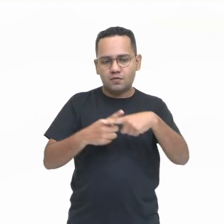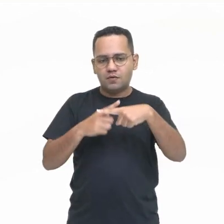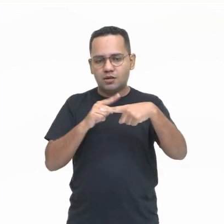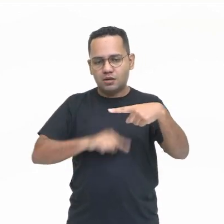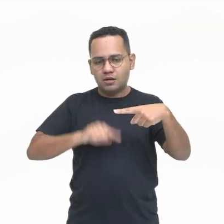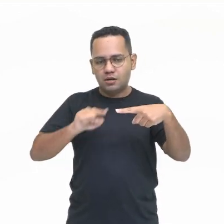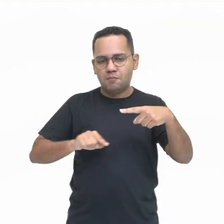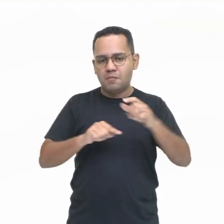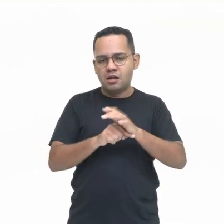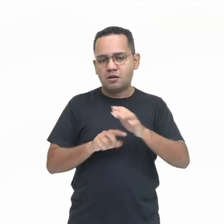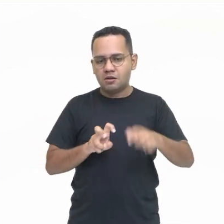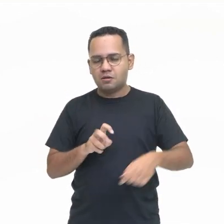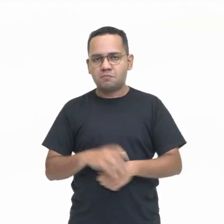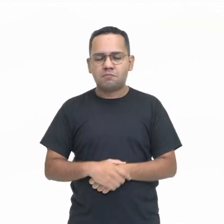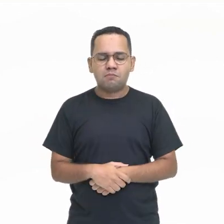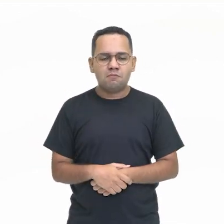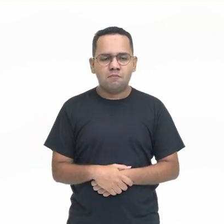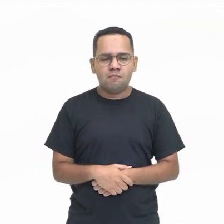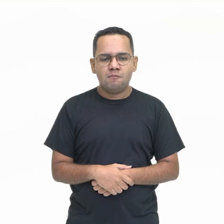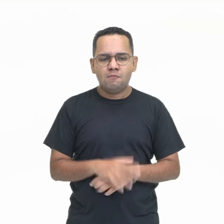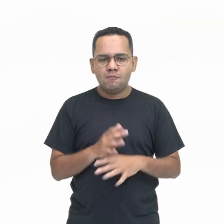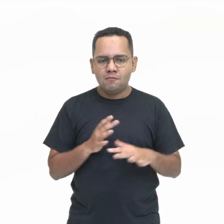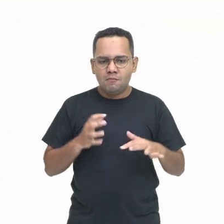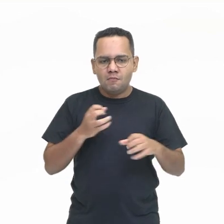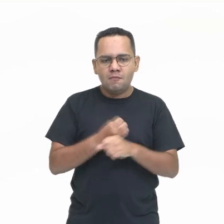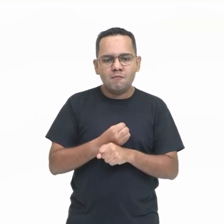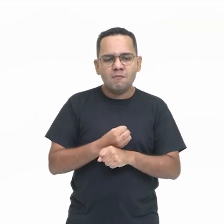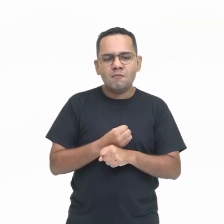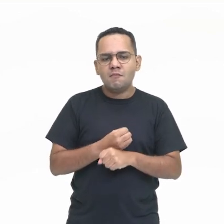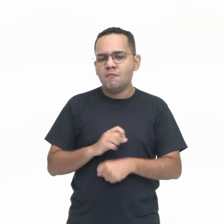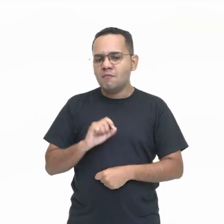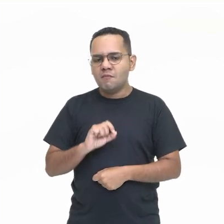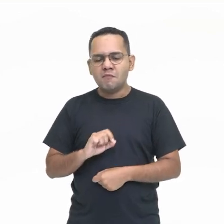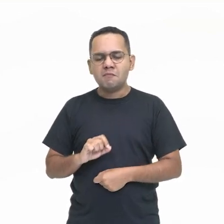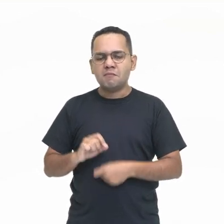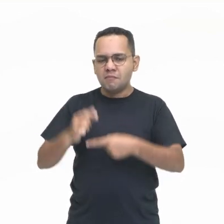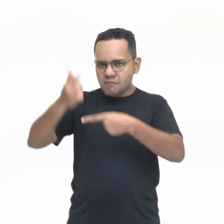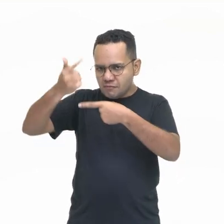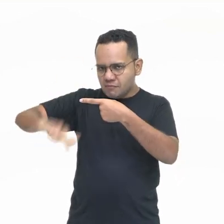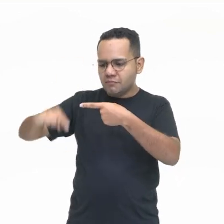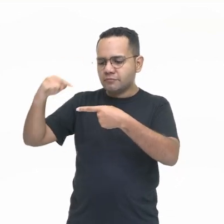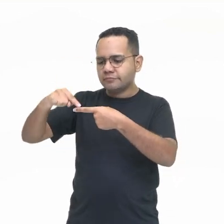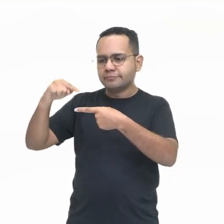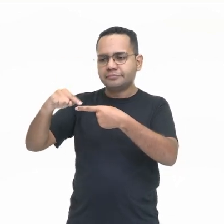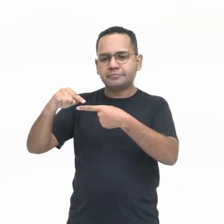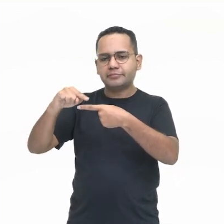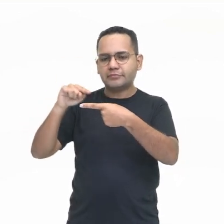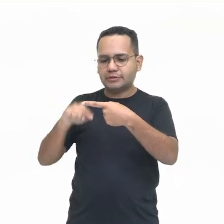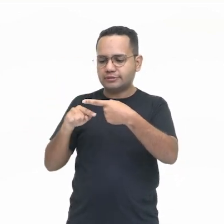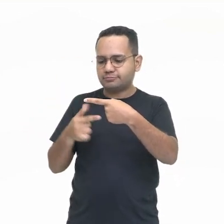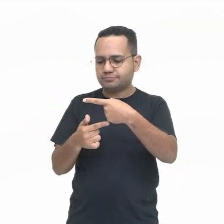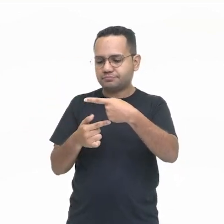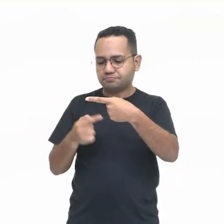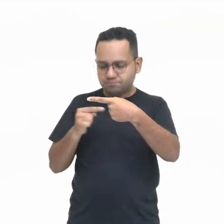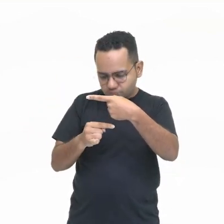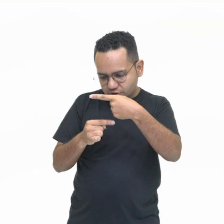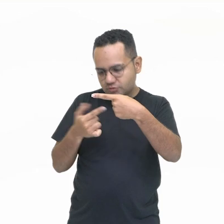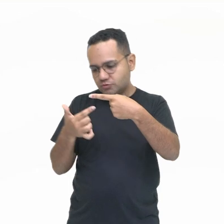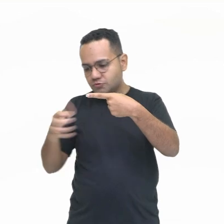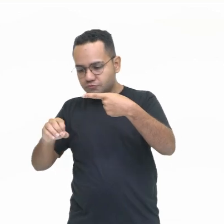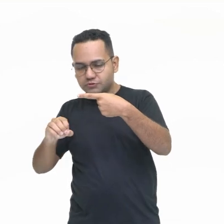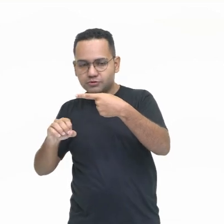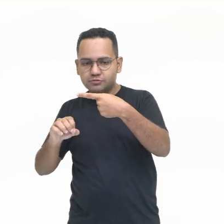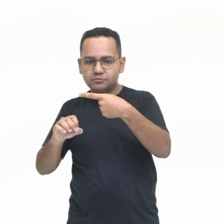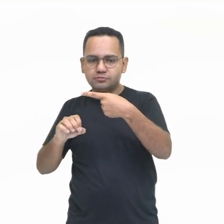menos 5, que é o valor do A. Dito isto, ó, ficamos então com menos 8.400 dividido por 4